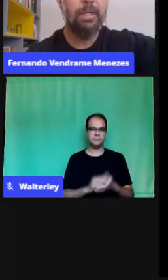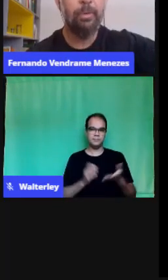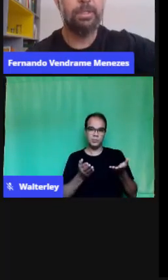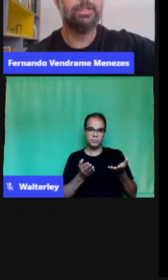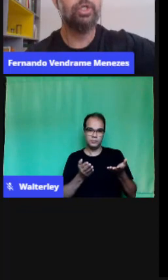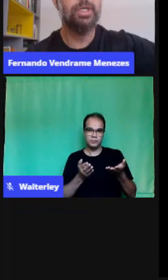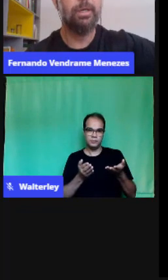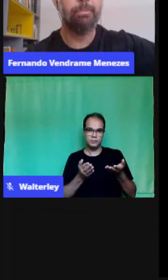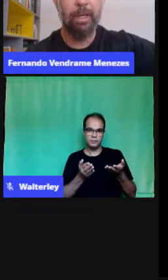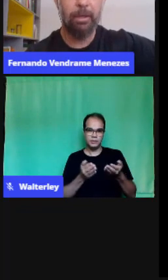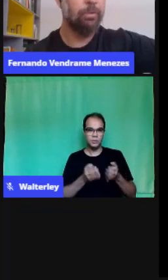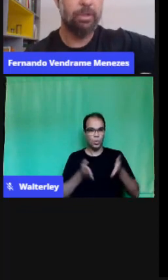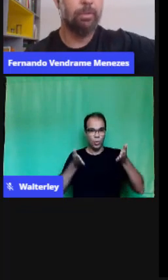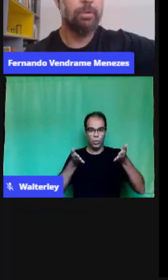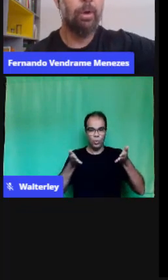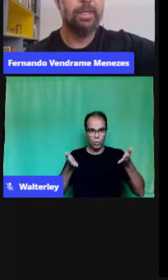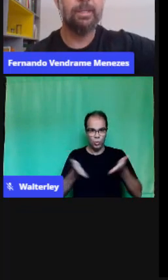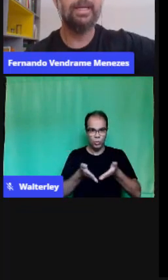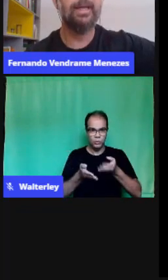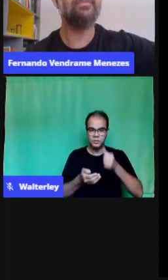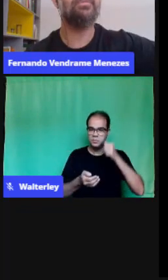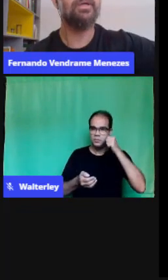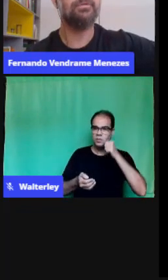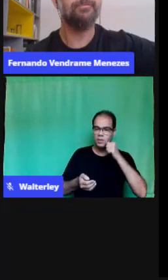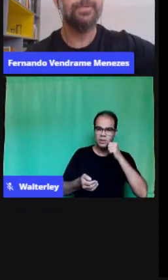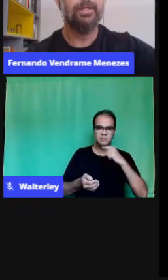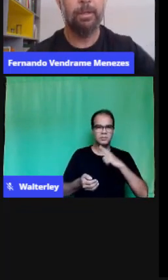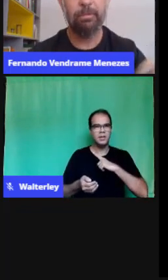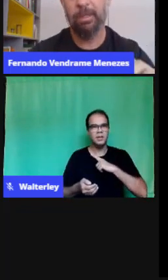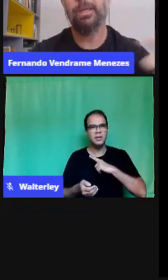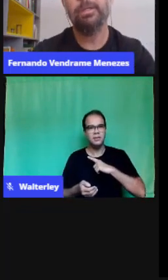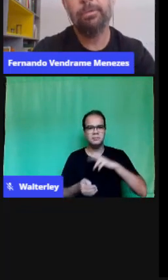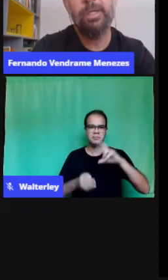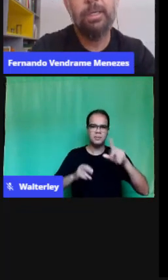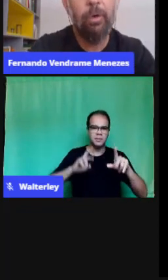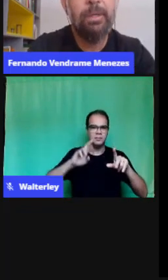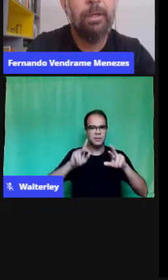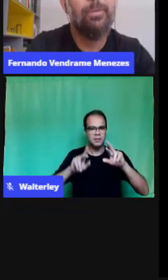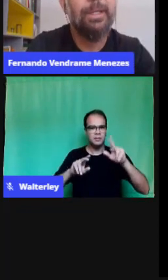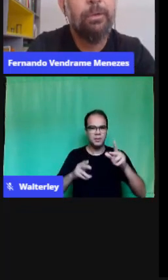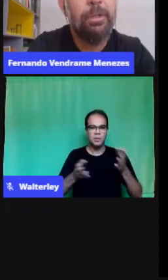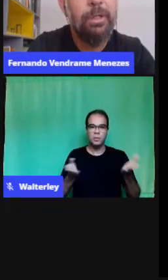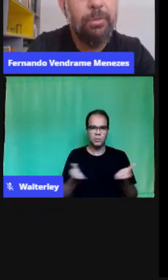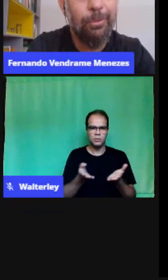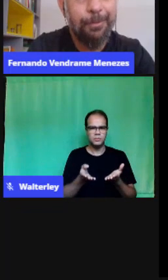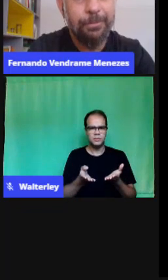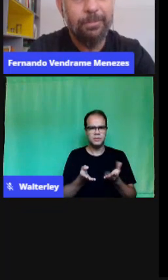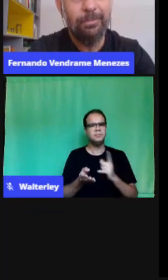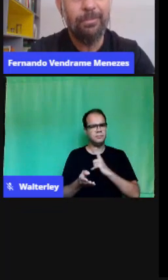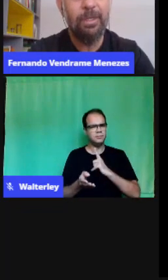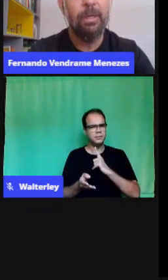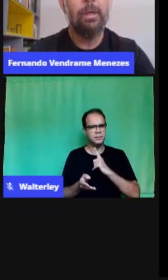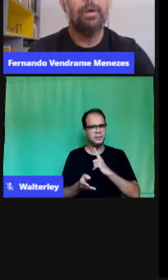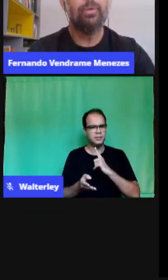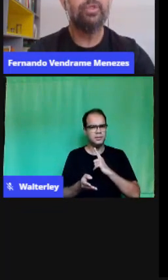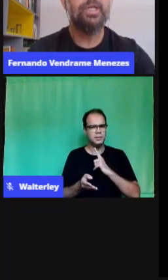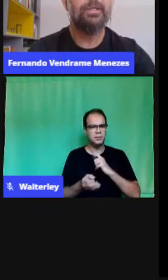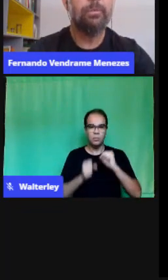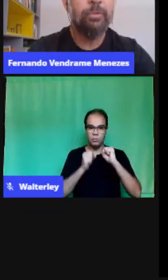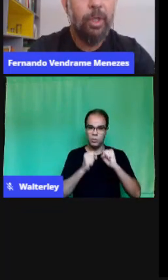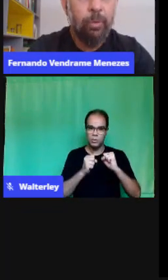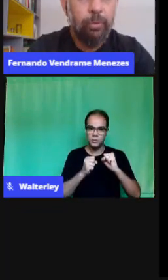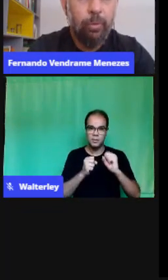não poderiam existir pela condição histórica naquele momento. Então, isso seria cometer um anacronismo.